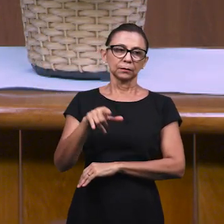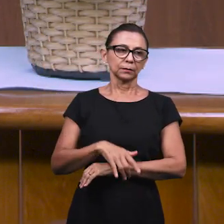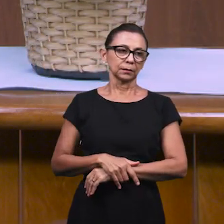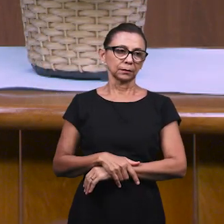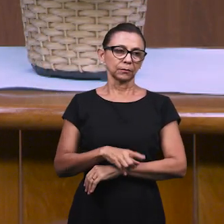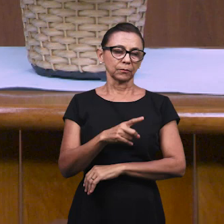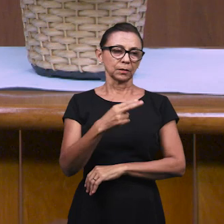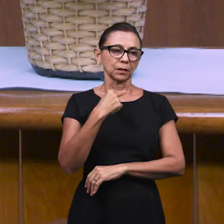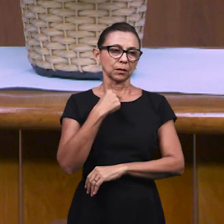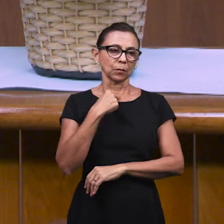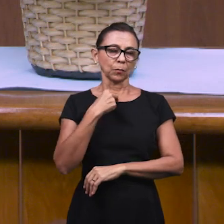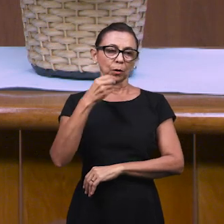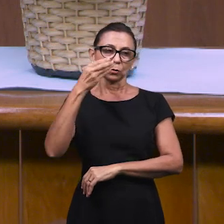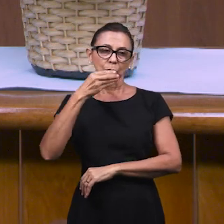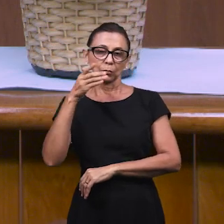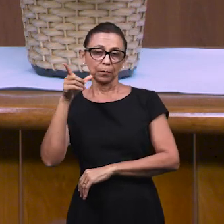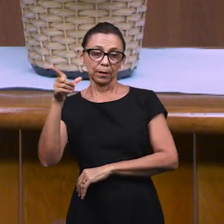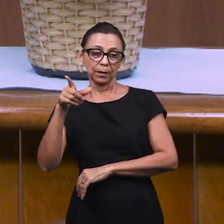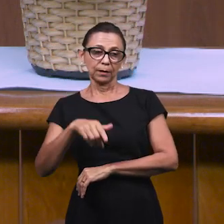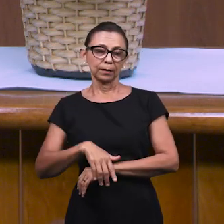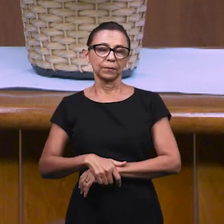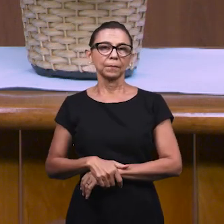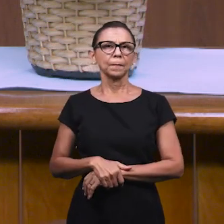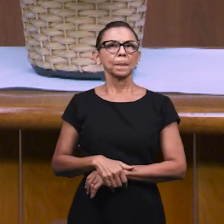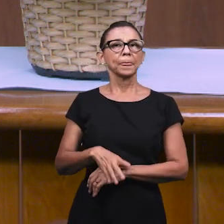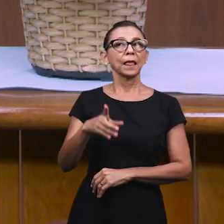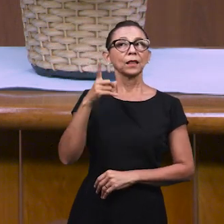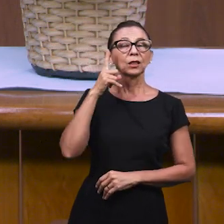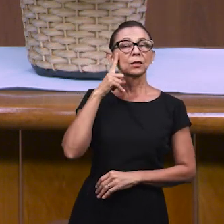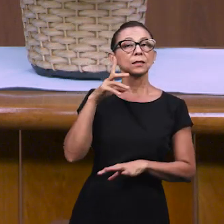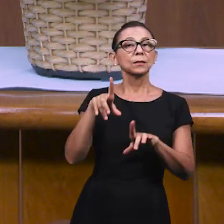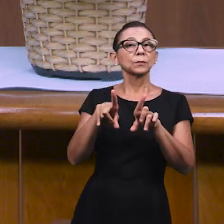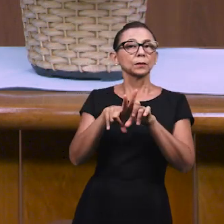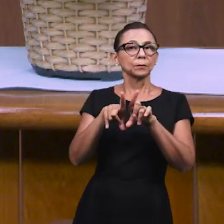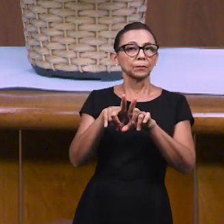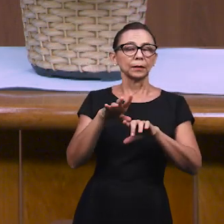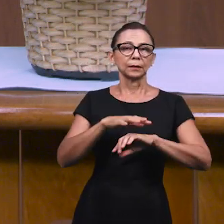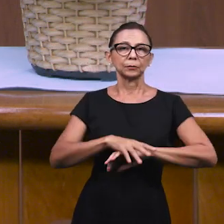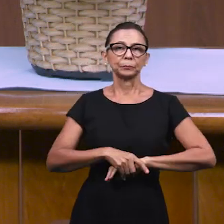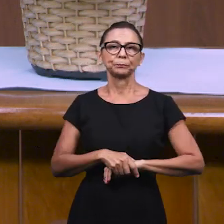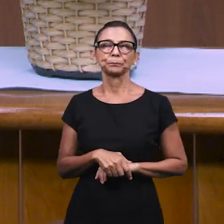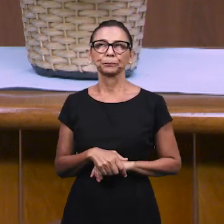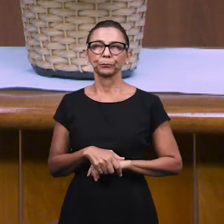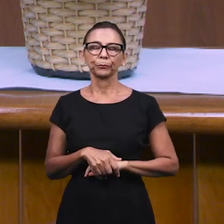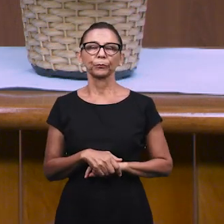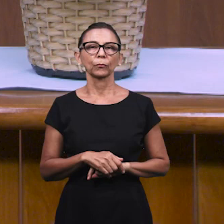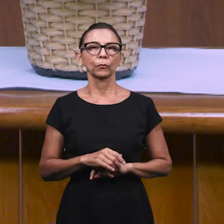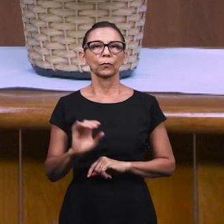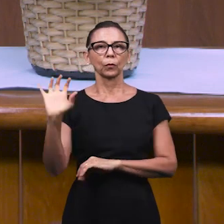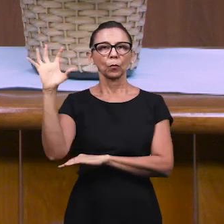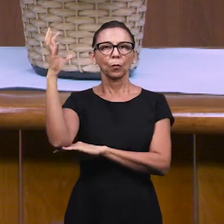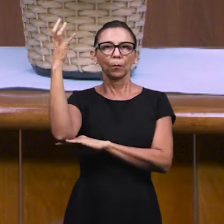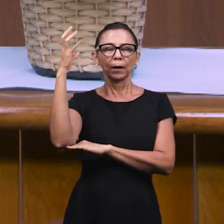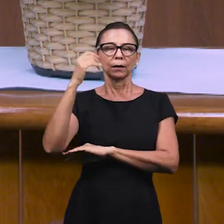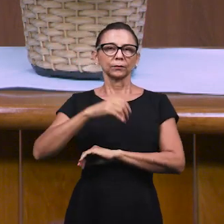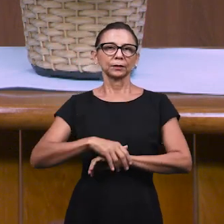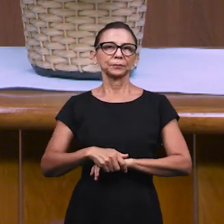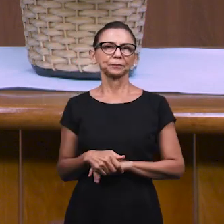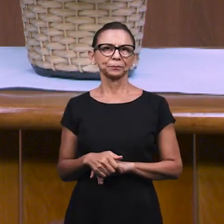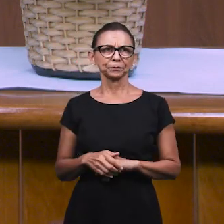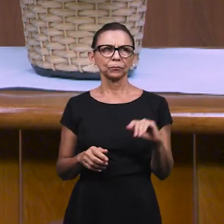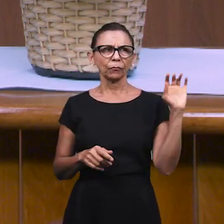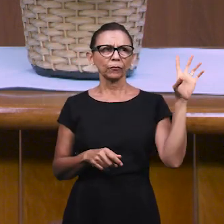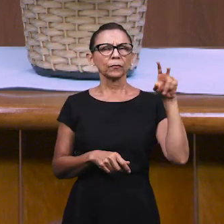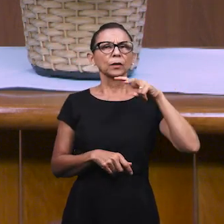um diálogo da mulher com a serpente. O diálogo começa o seguinte: olha, eu tenho visto a serpente observadora, isso,